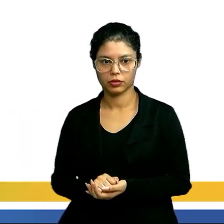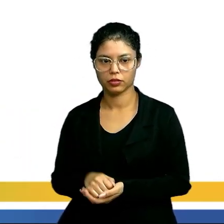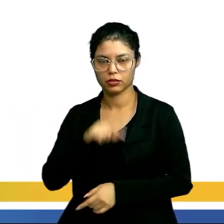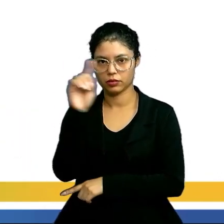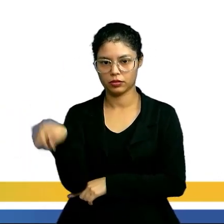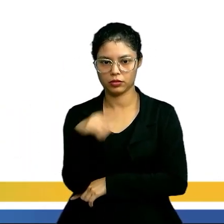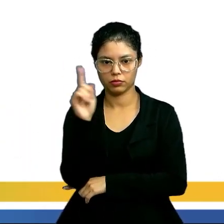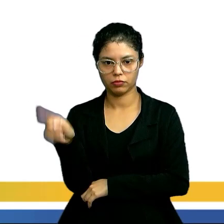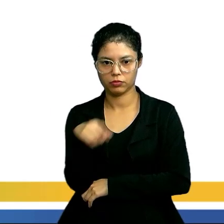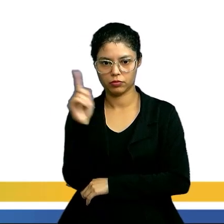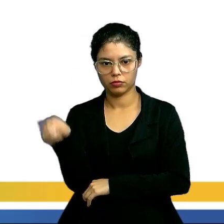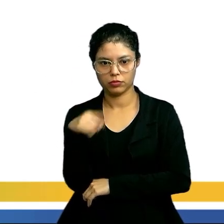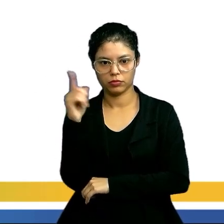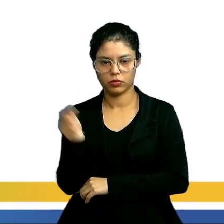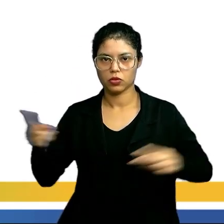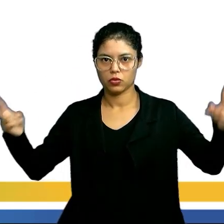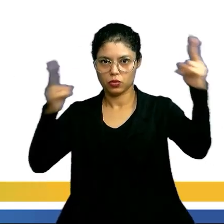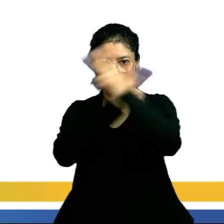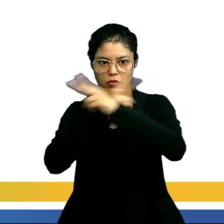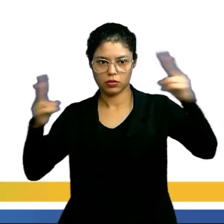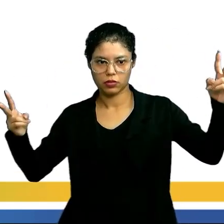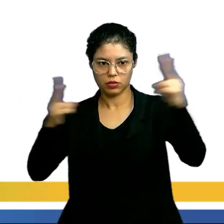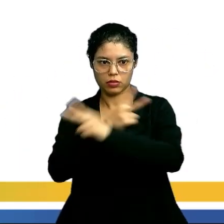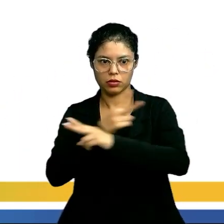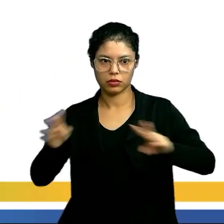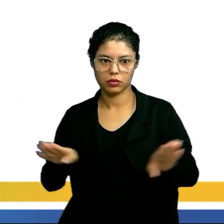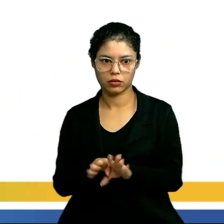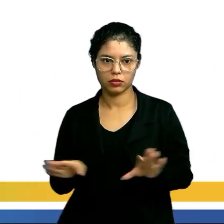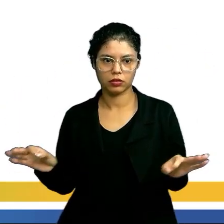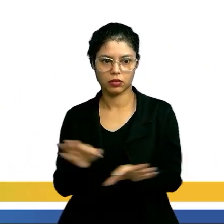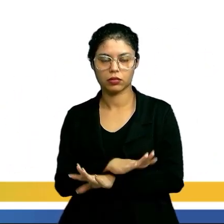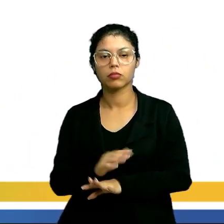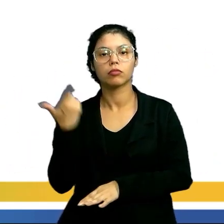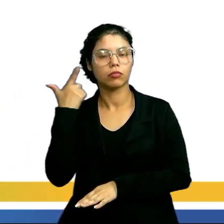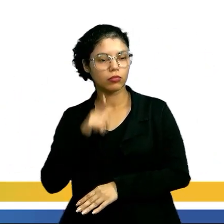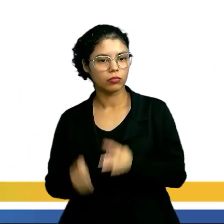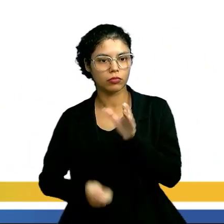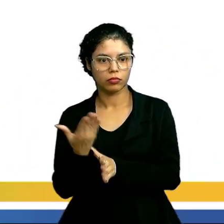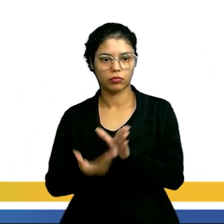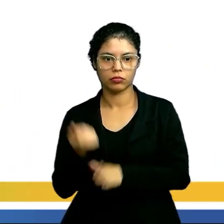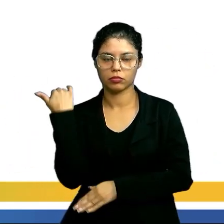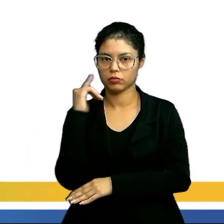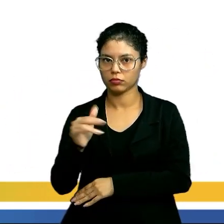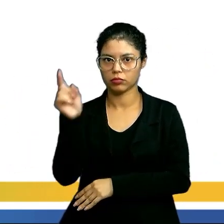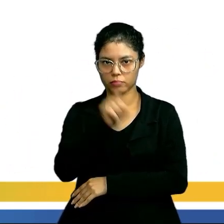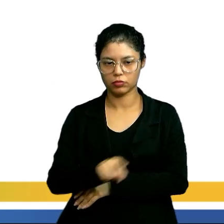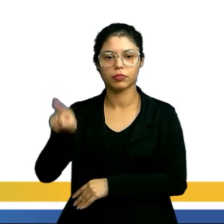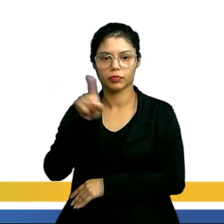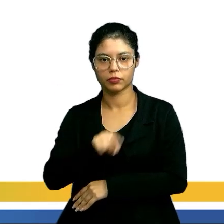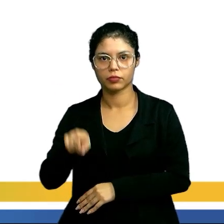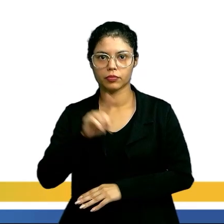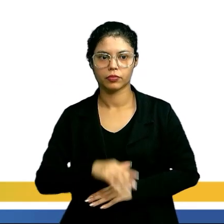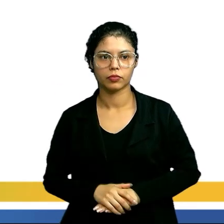energia eólica, algo que o Brasil acaba de bater o recorde na produção de energia eólica.